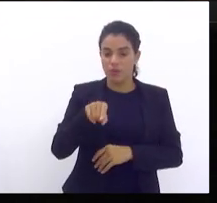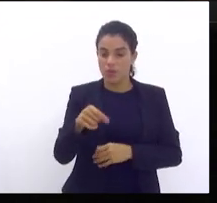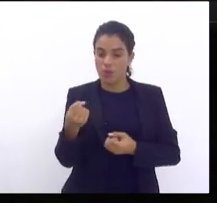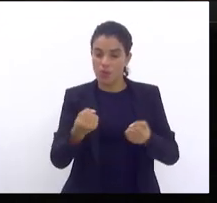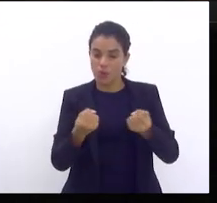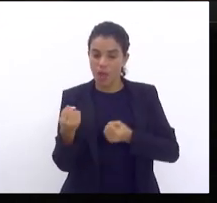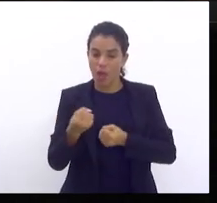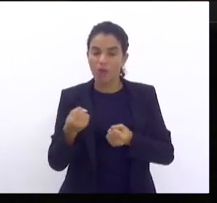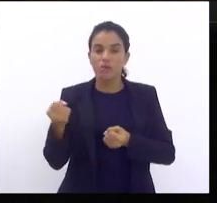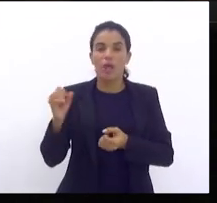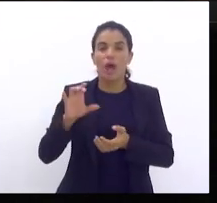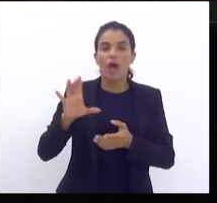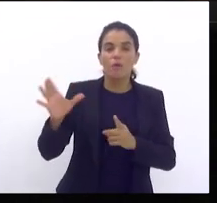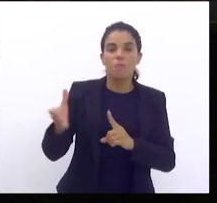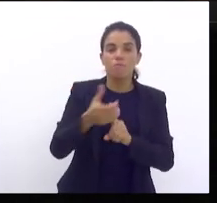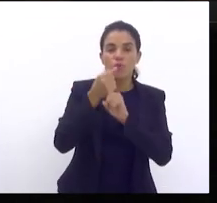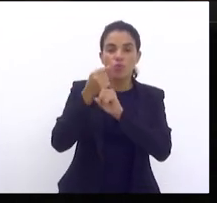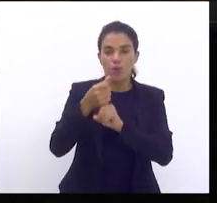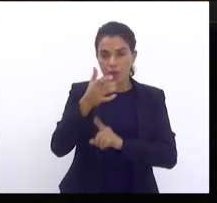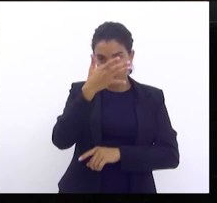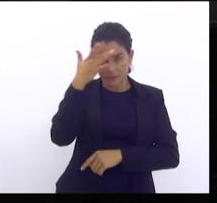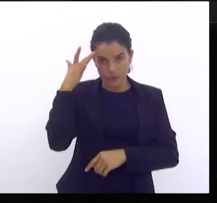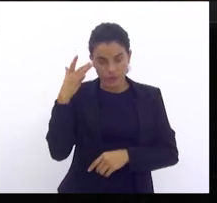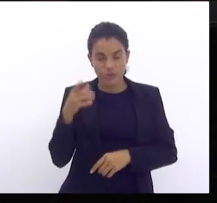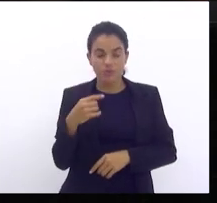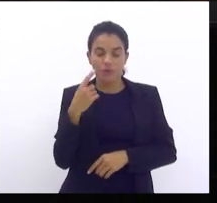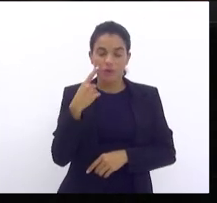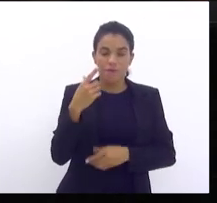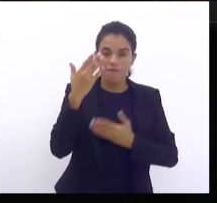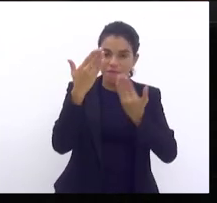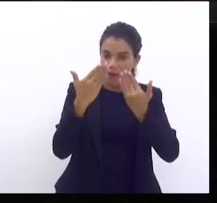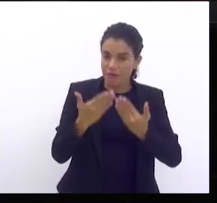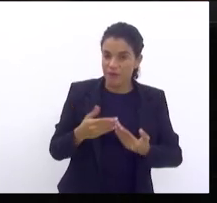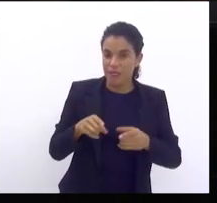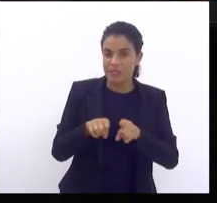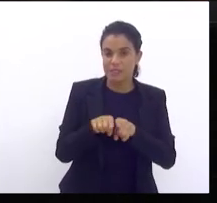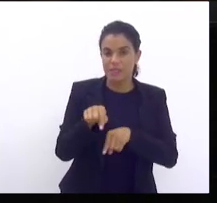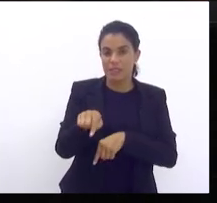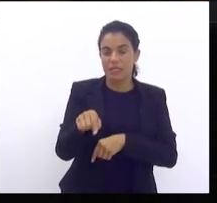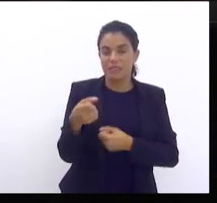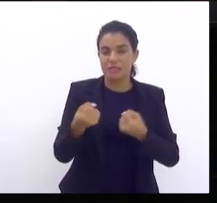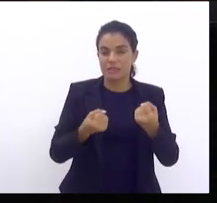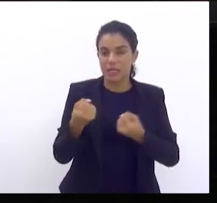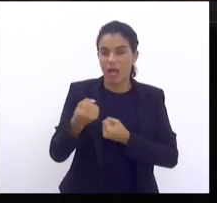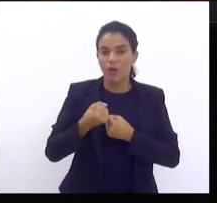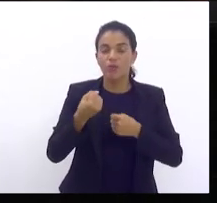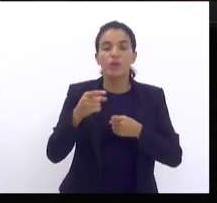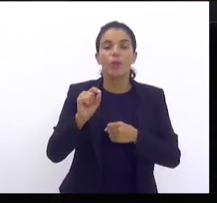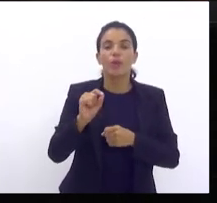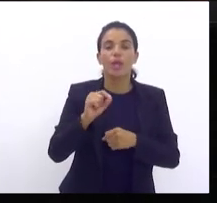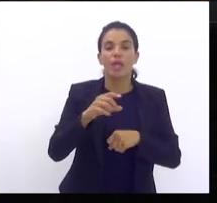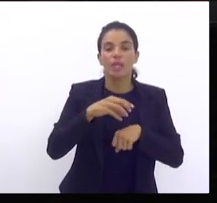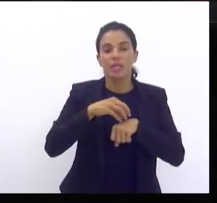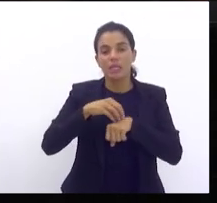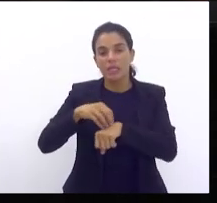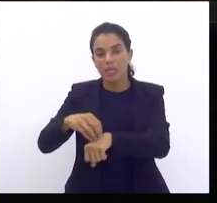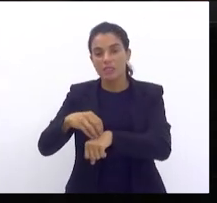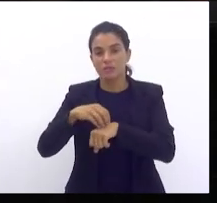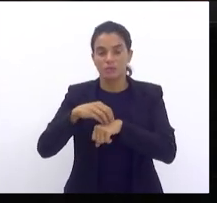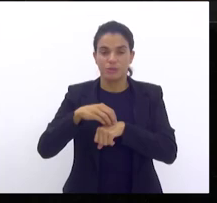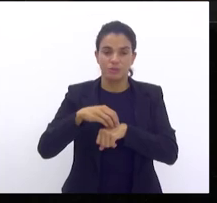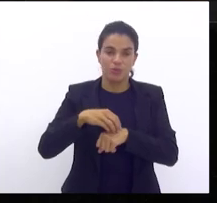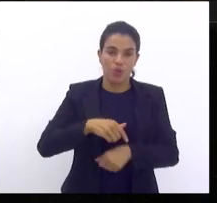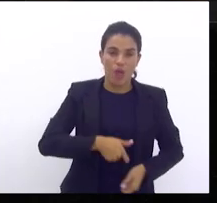alguém verificar se aquele veículo tá transportando armas tá transportando